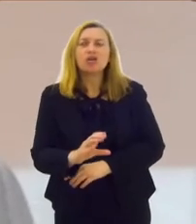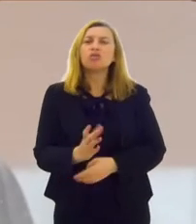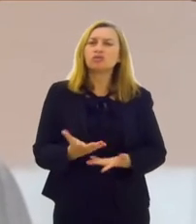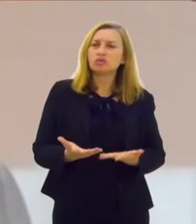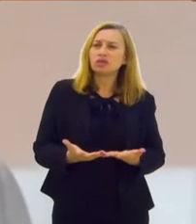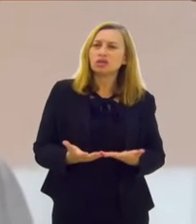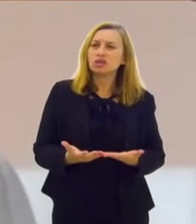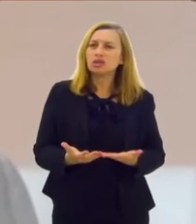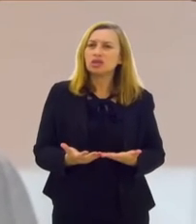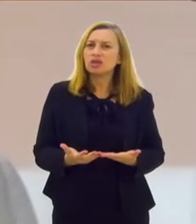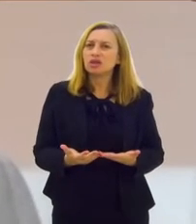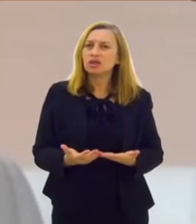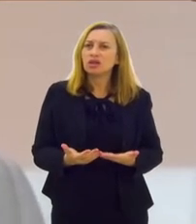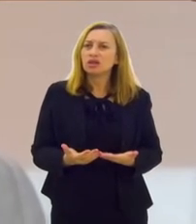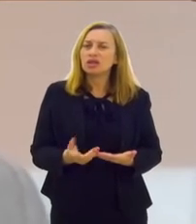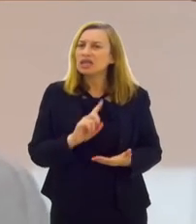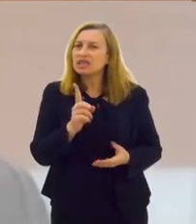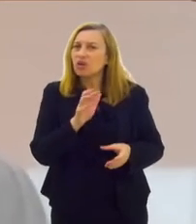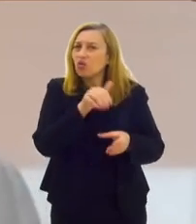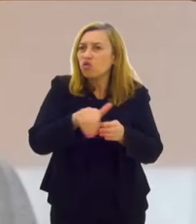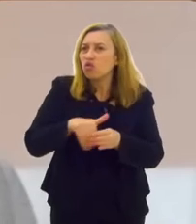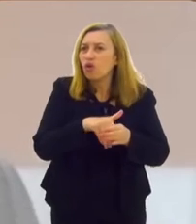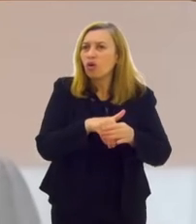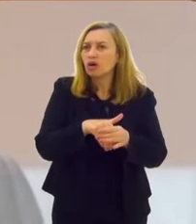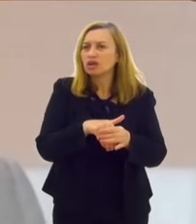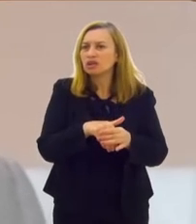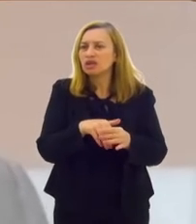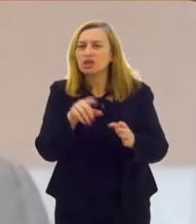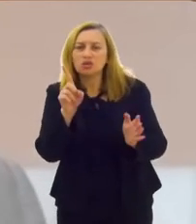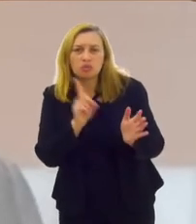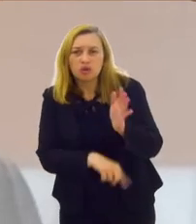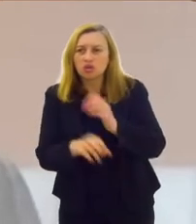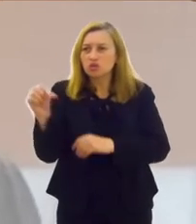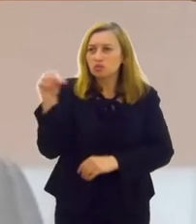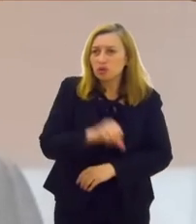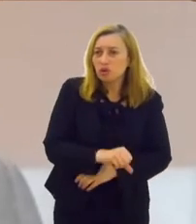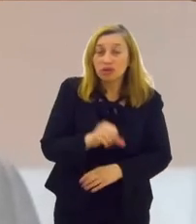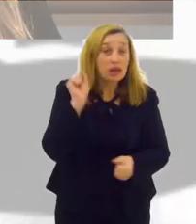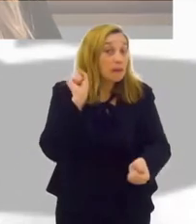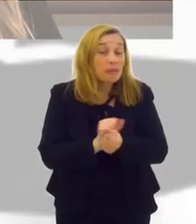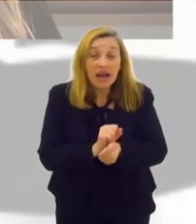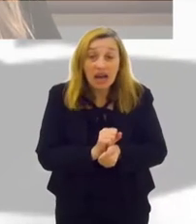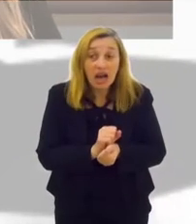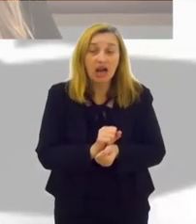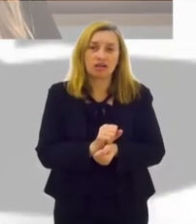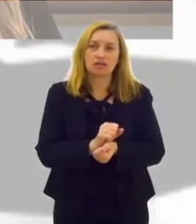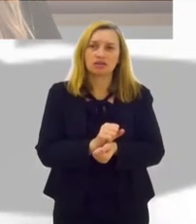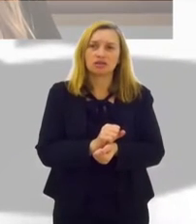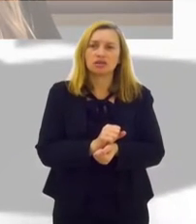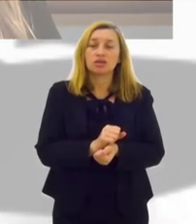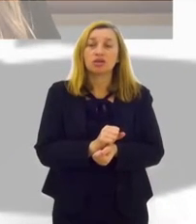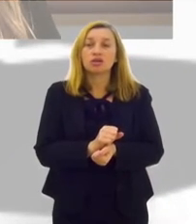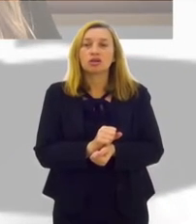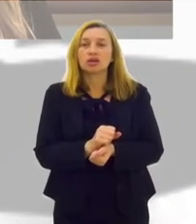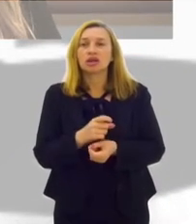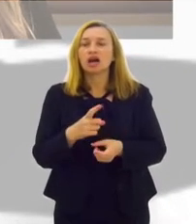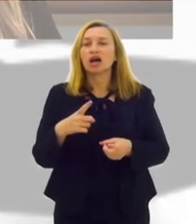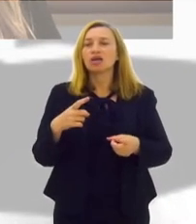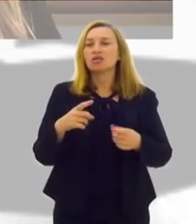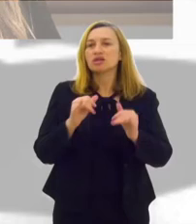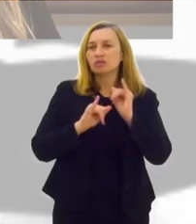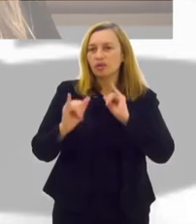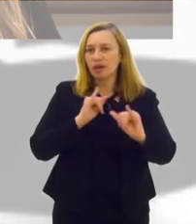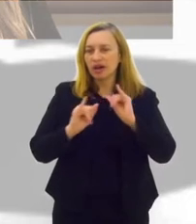cidadão, o eleitor, ele não vota no menos pior. A gente tem que parar com isso, né? Porque quando a